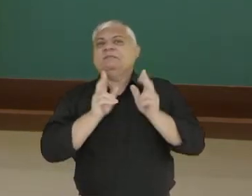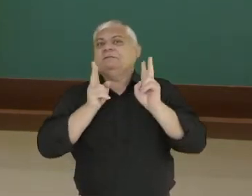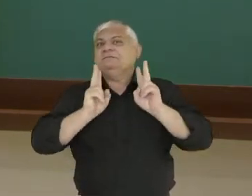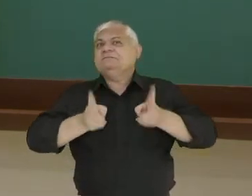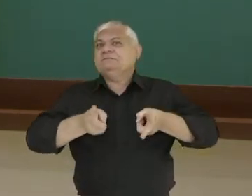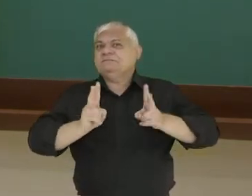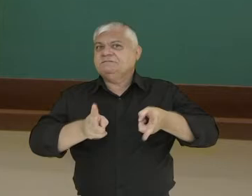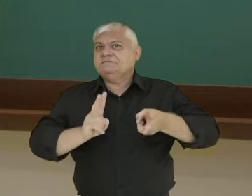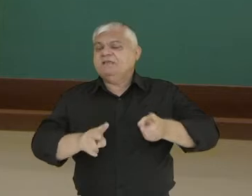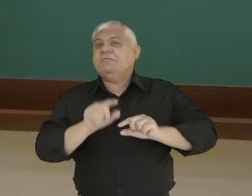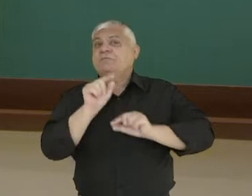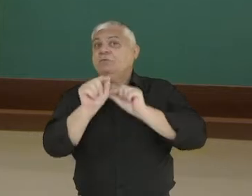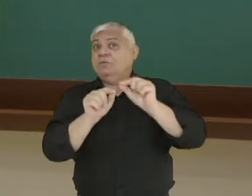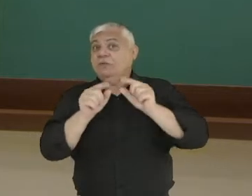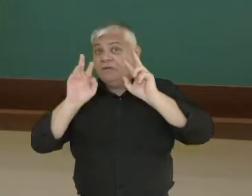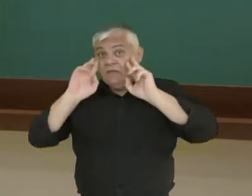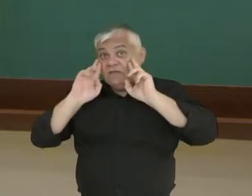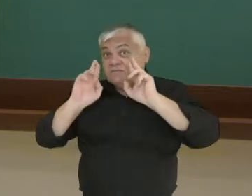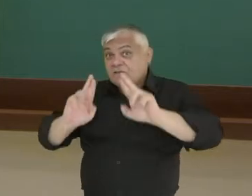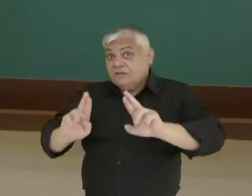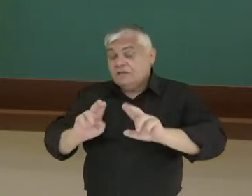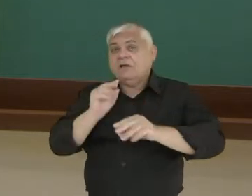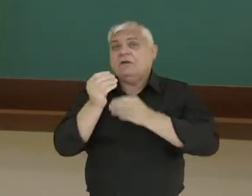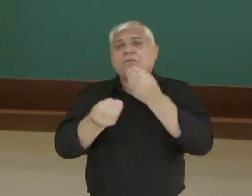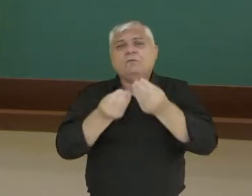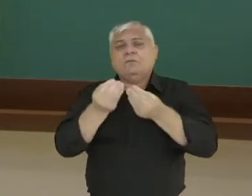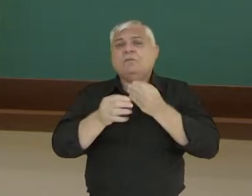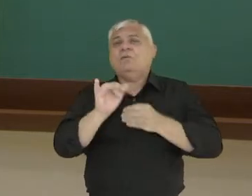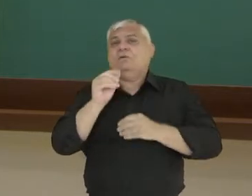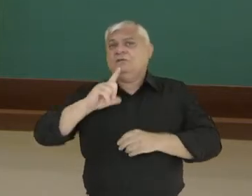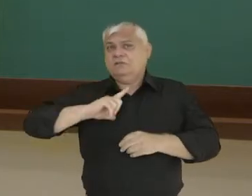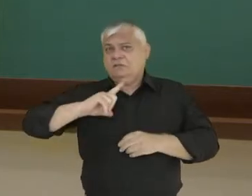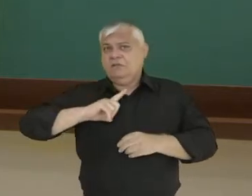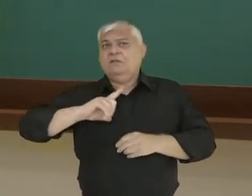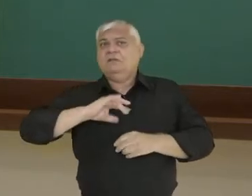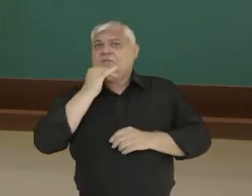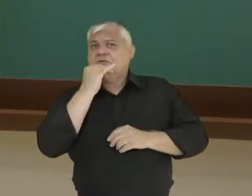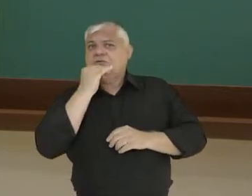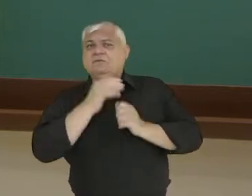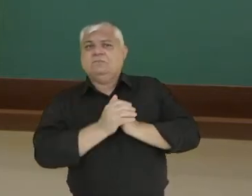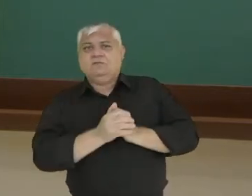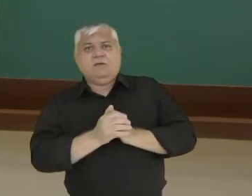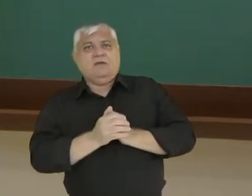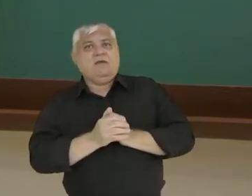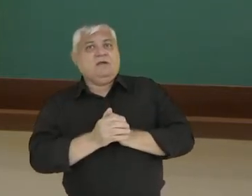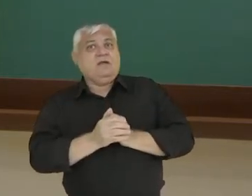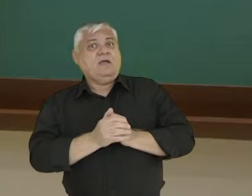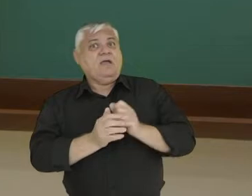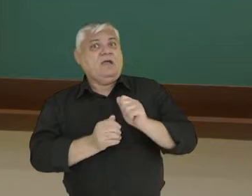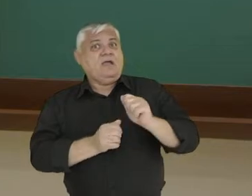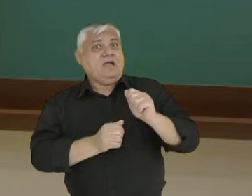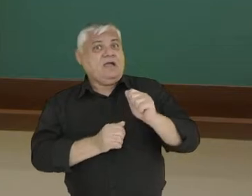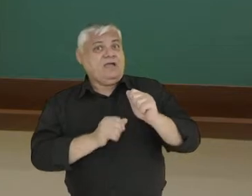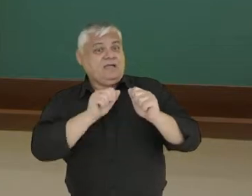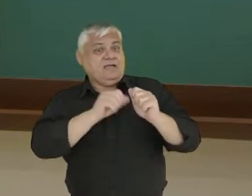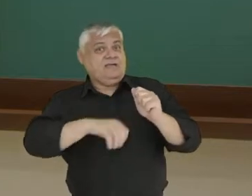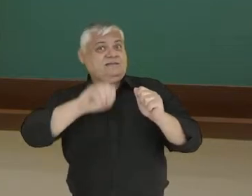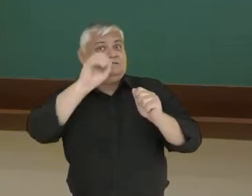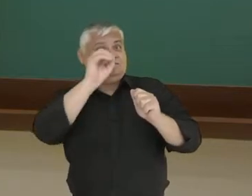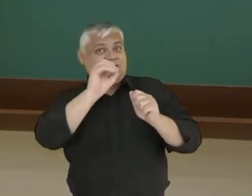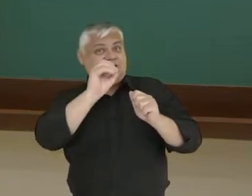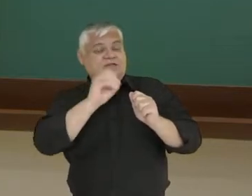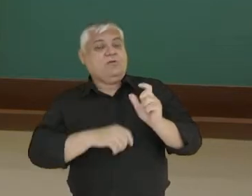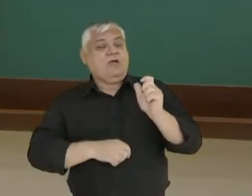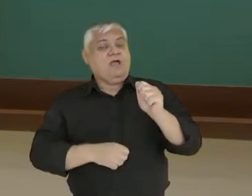Sempre devendo ser respeitadas as condições de existência do logaritmo, que é a maior do que zero, a diferente